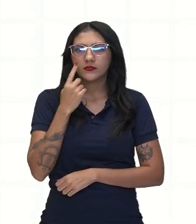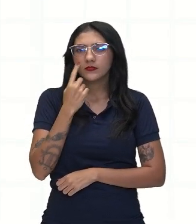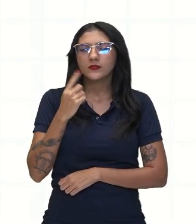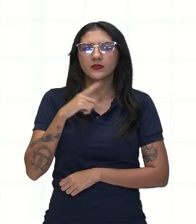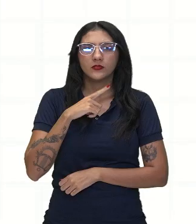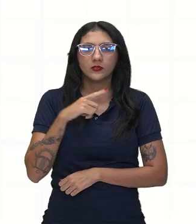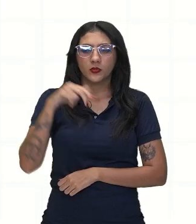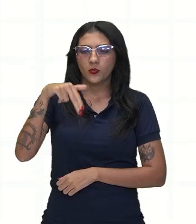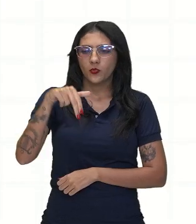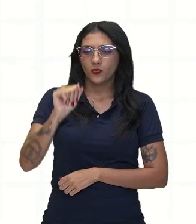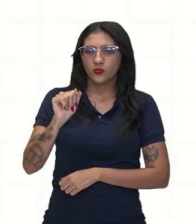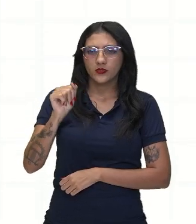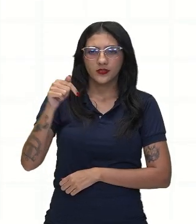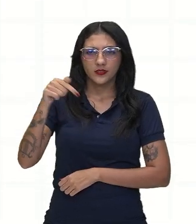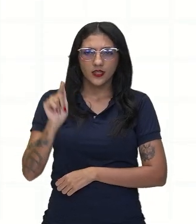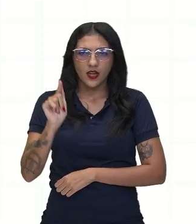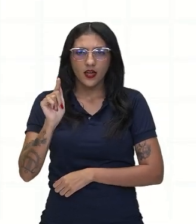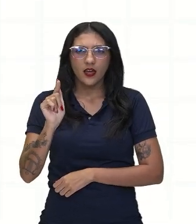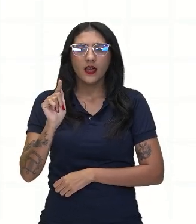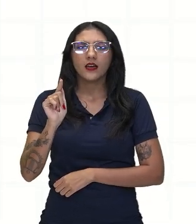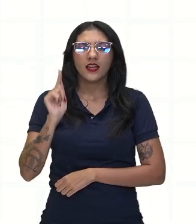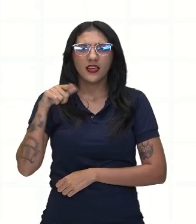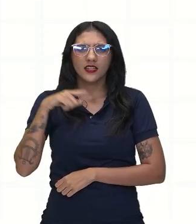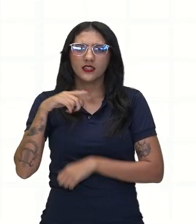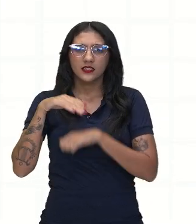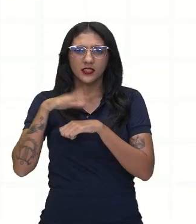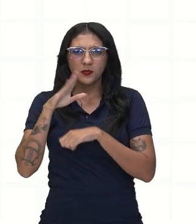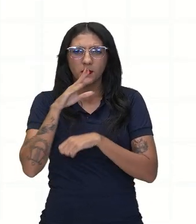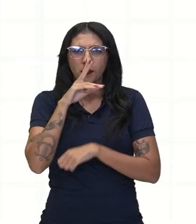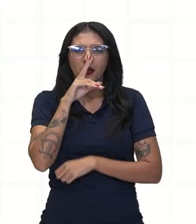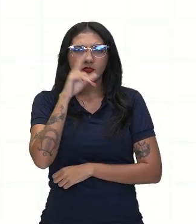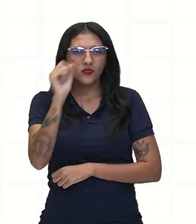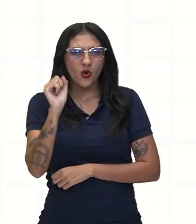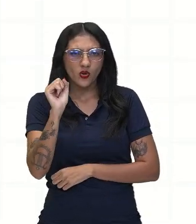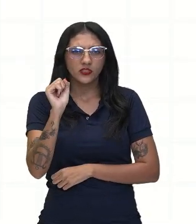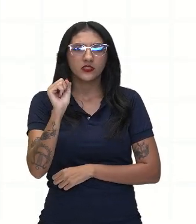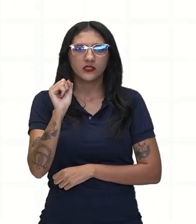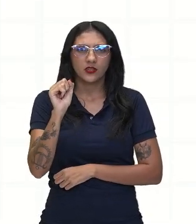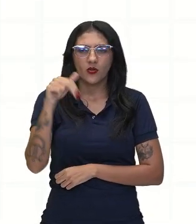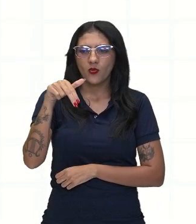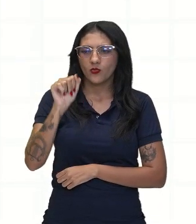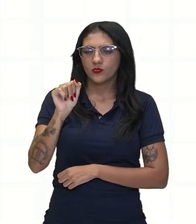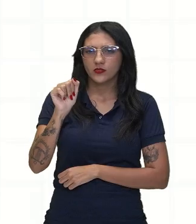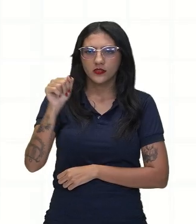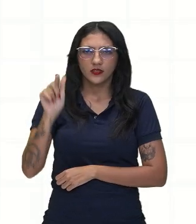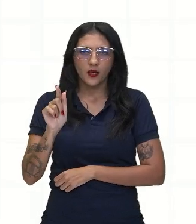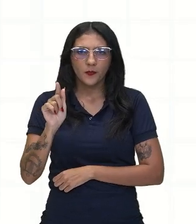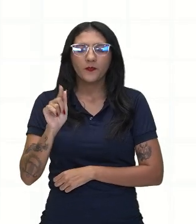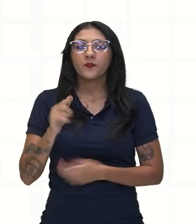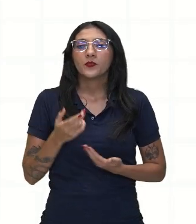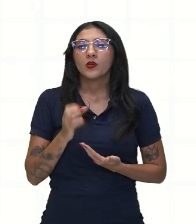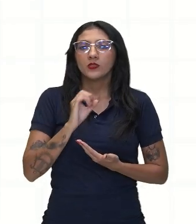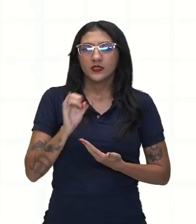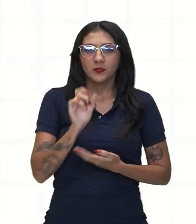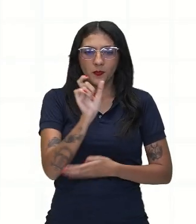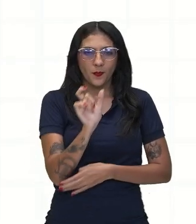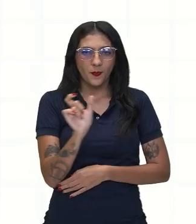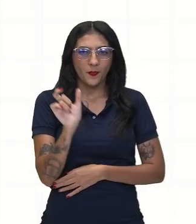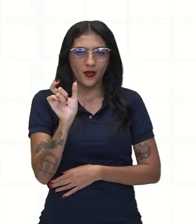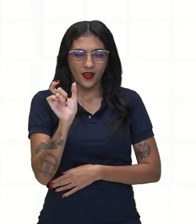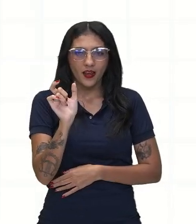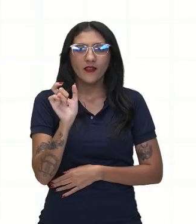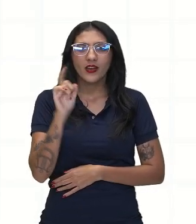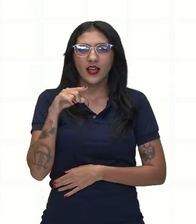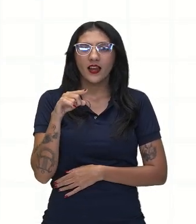O na, ele é pronunciado com mais força, Guaraná. Então, quando a sílaba tônica é